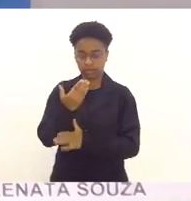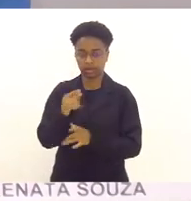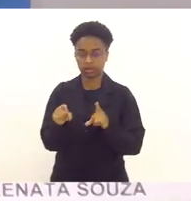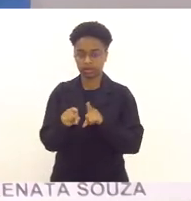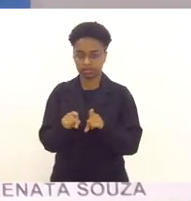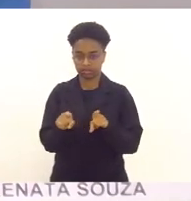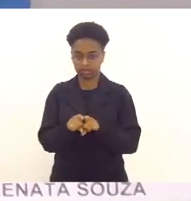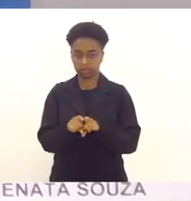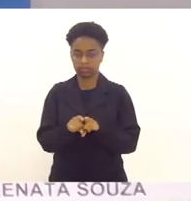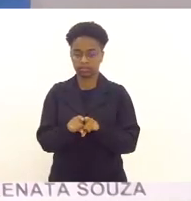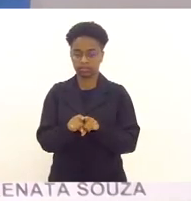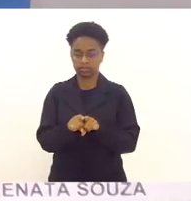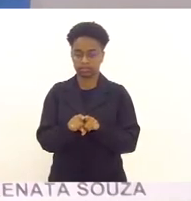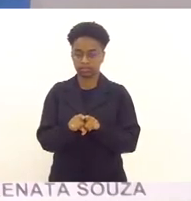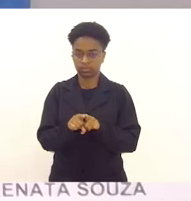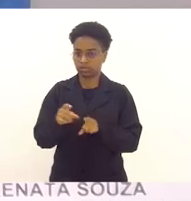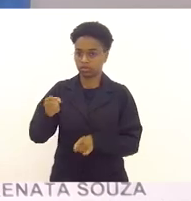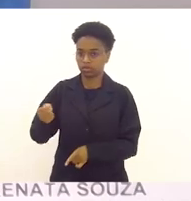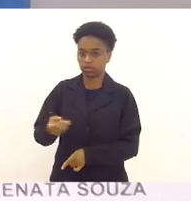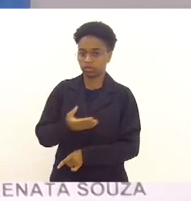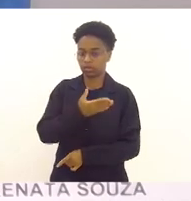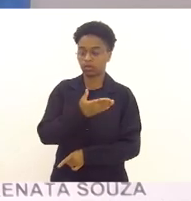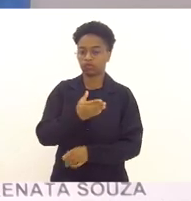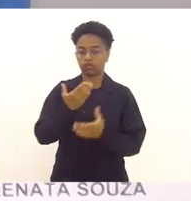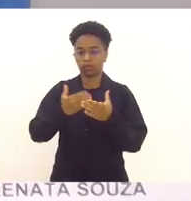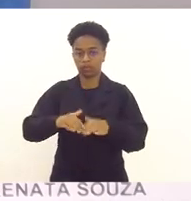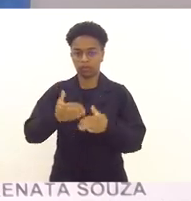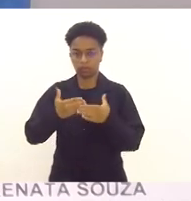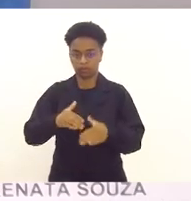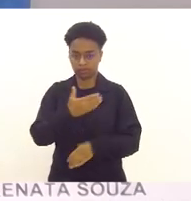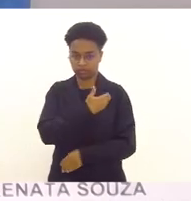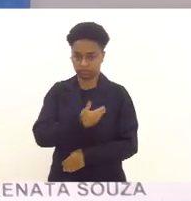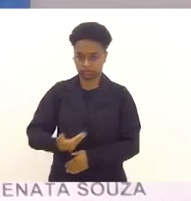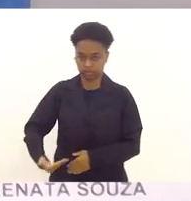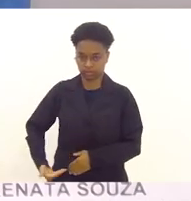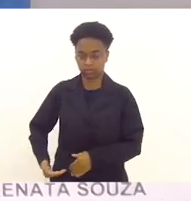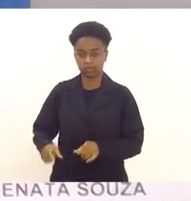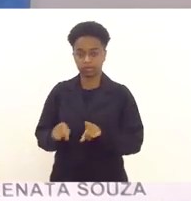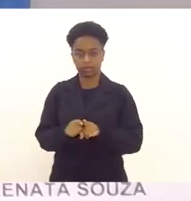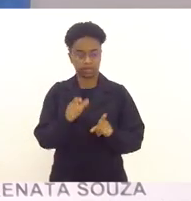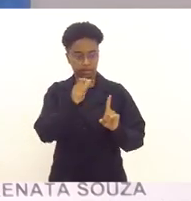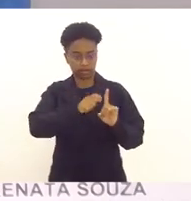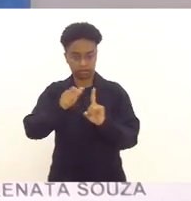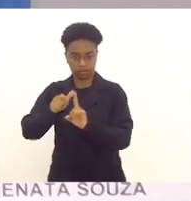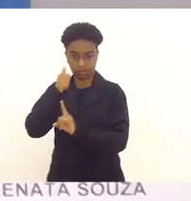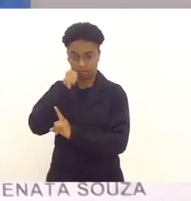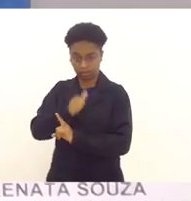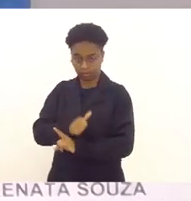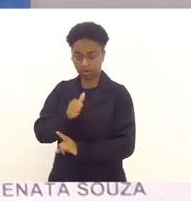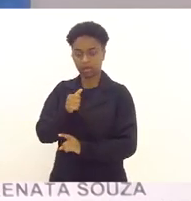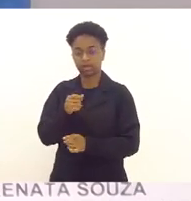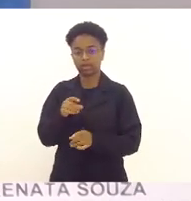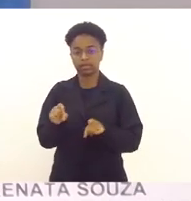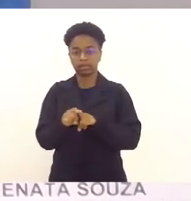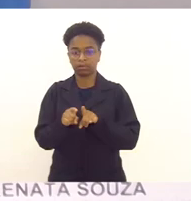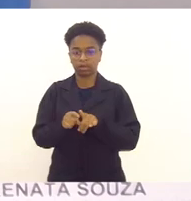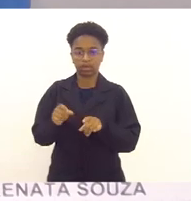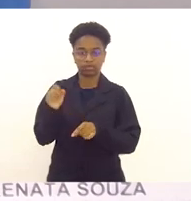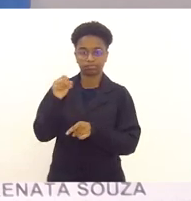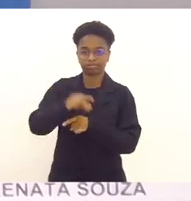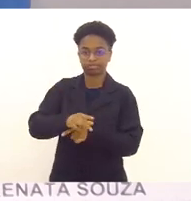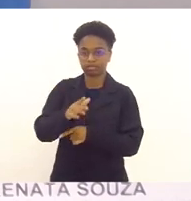é novas novos concursos públicos para que essas mulheres sejam colocadas nessas carreiras